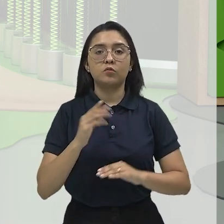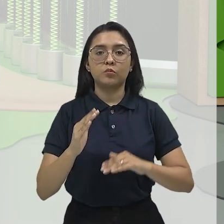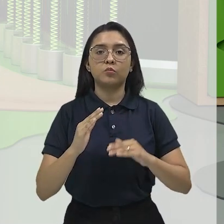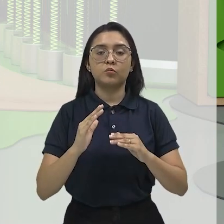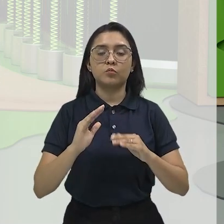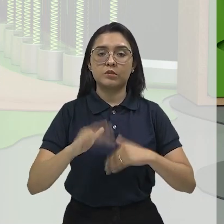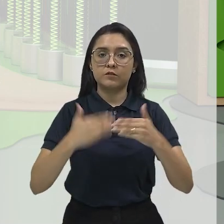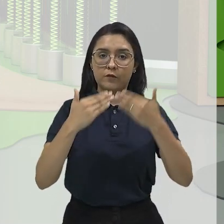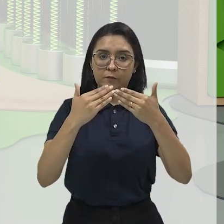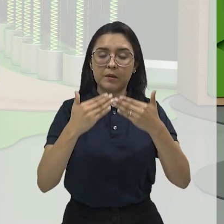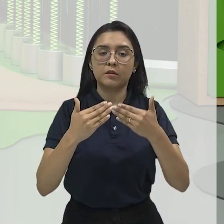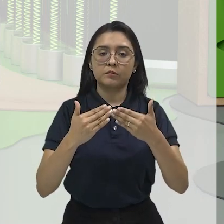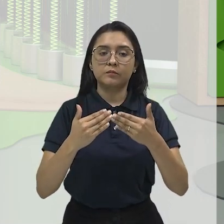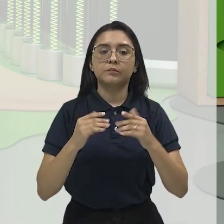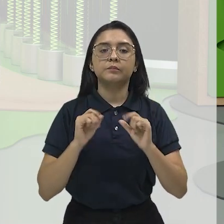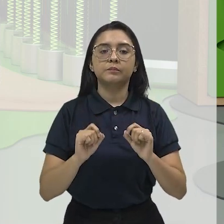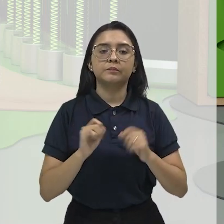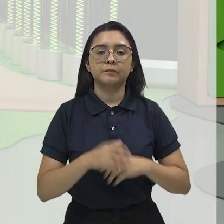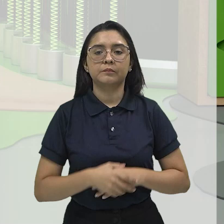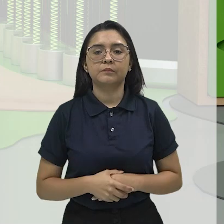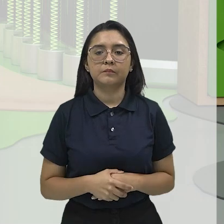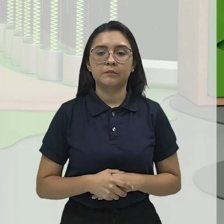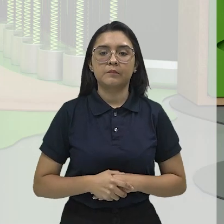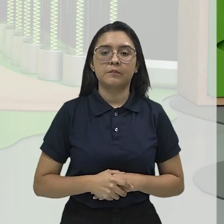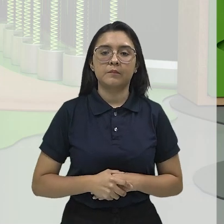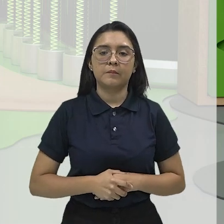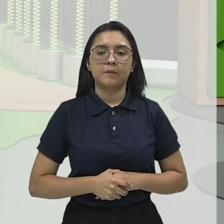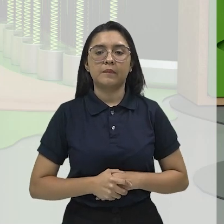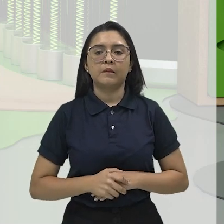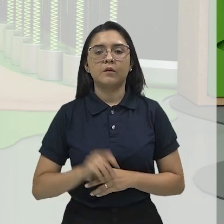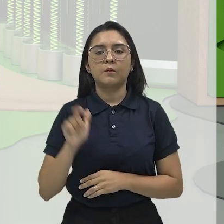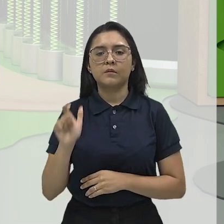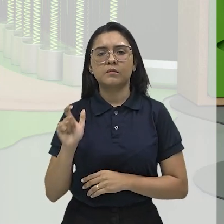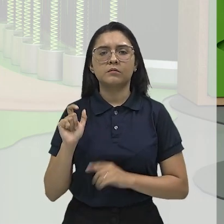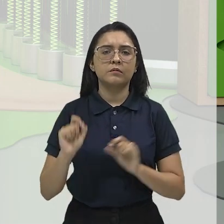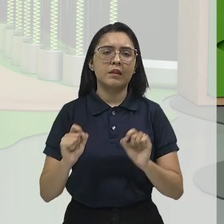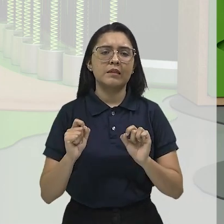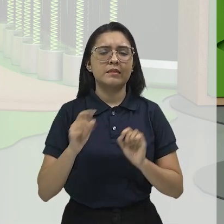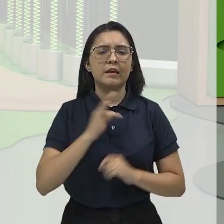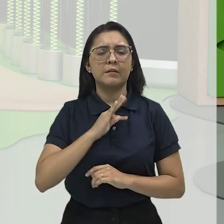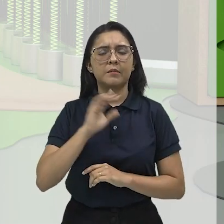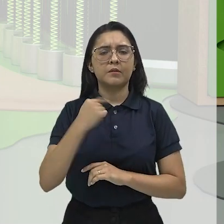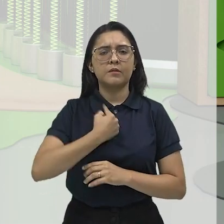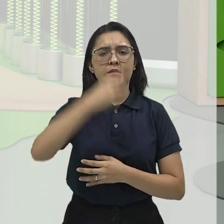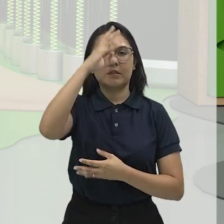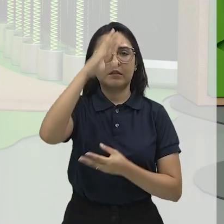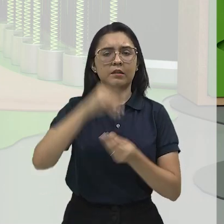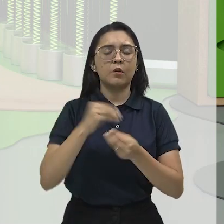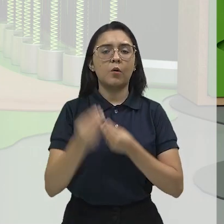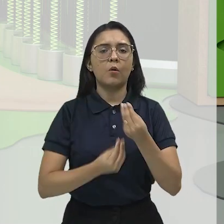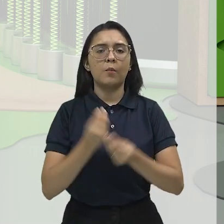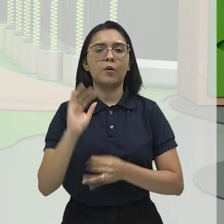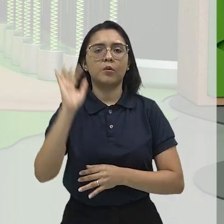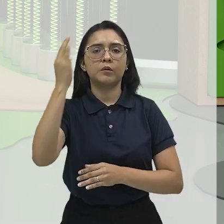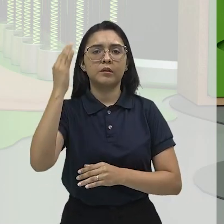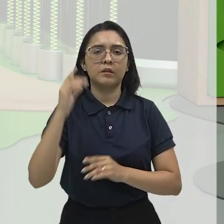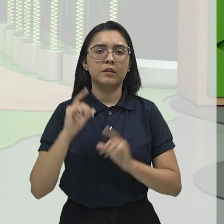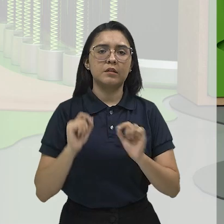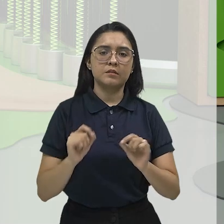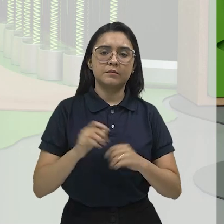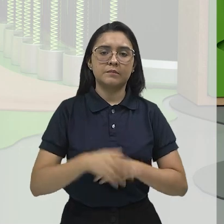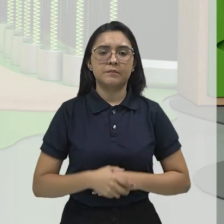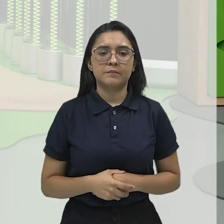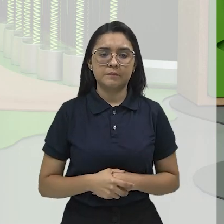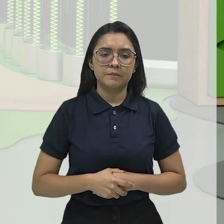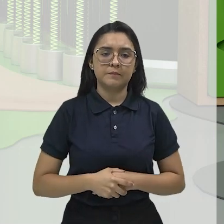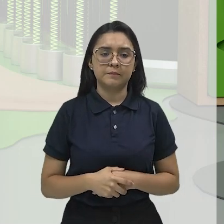indivíduo com aquela terminologia técnica, para que a gente entenda melhor como ocorre o processo de cobrança